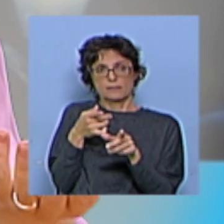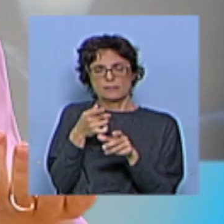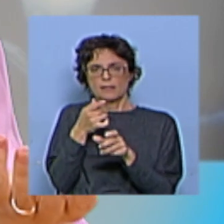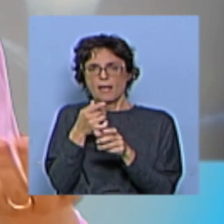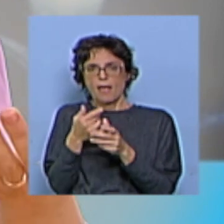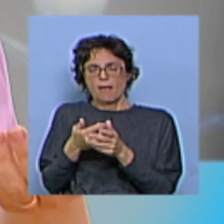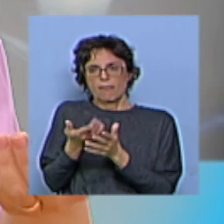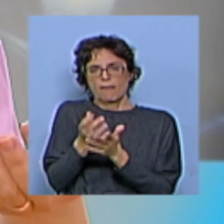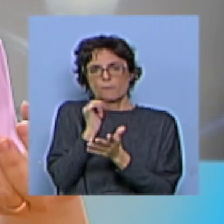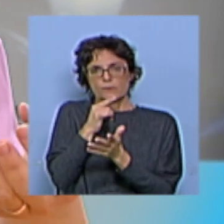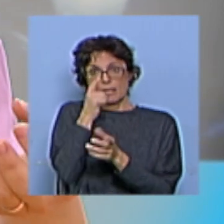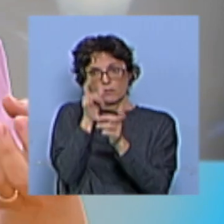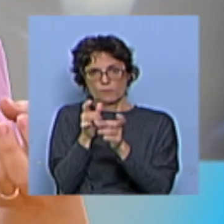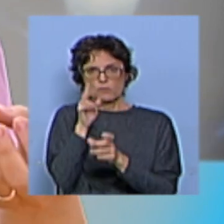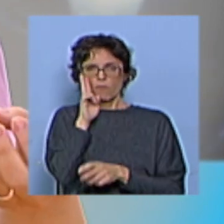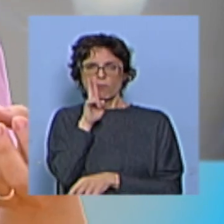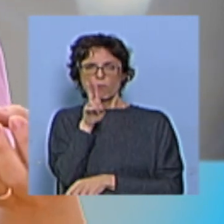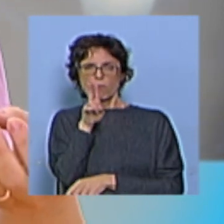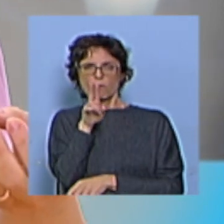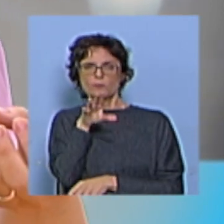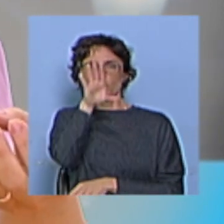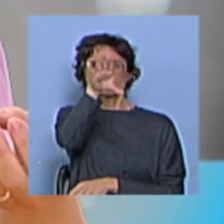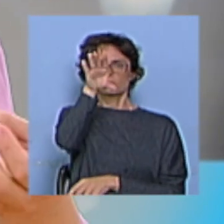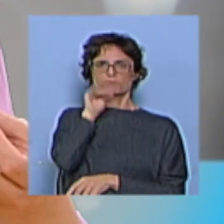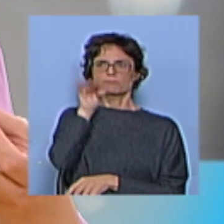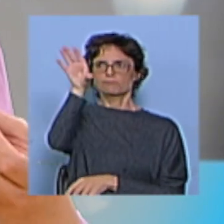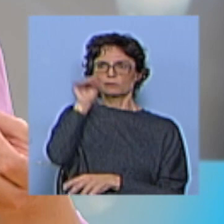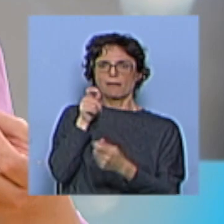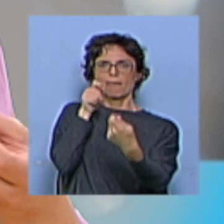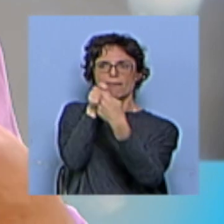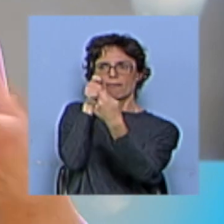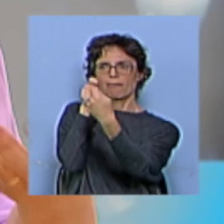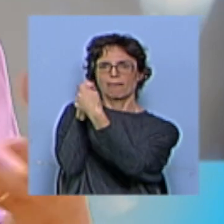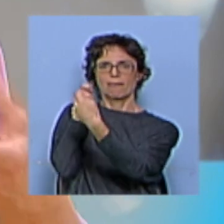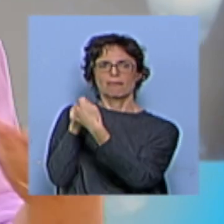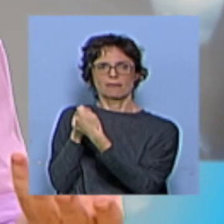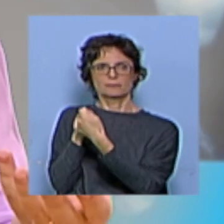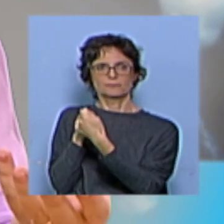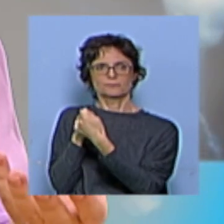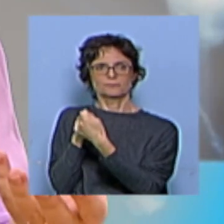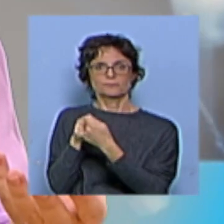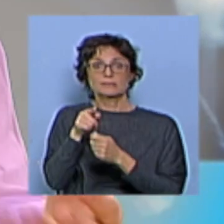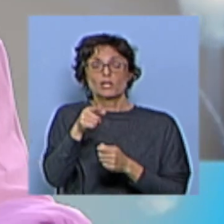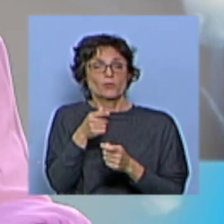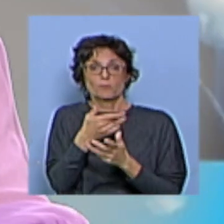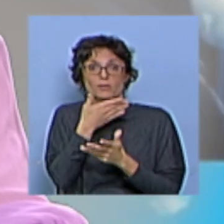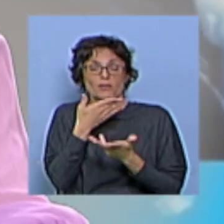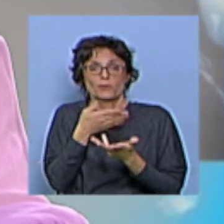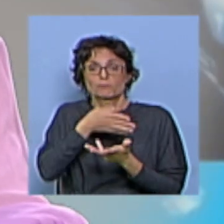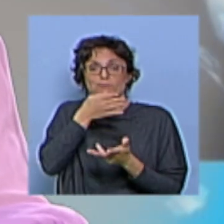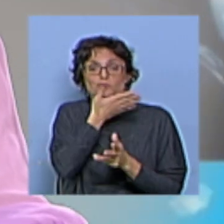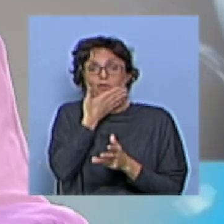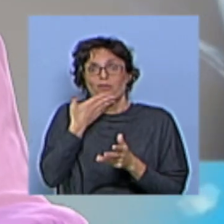histórias que são contadas e cria mais empatia e conseguimos veicular melhor a mensagem. Quem